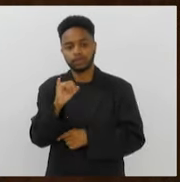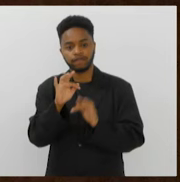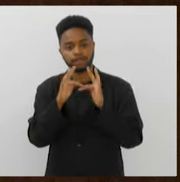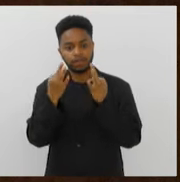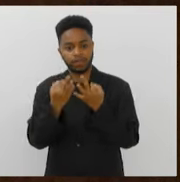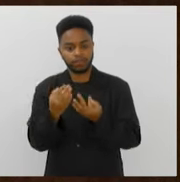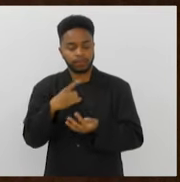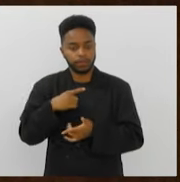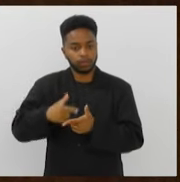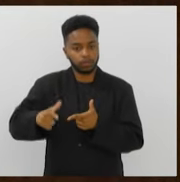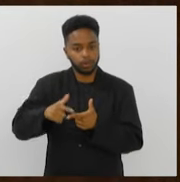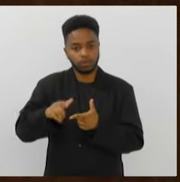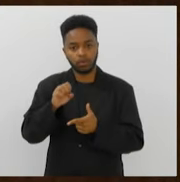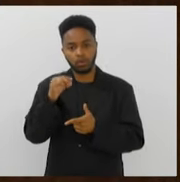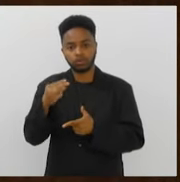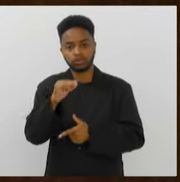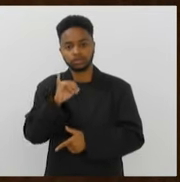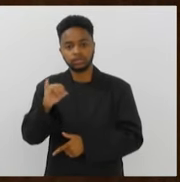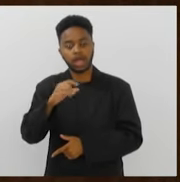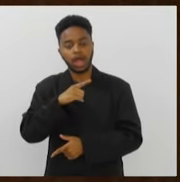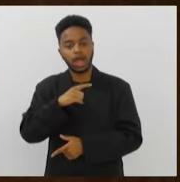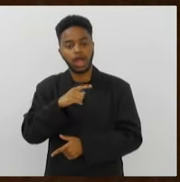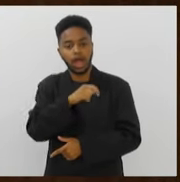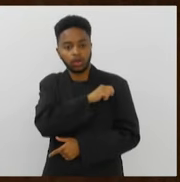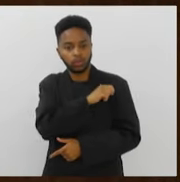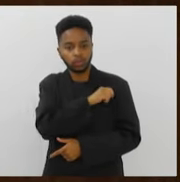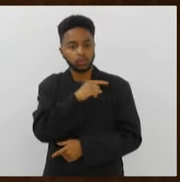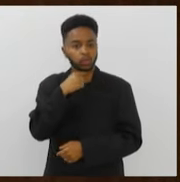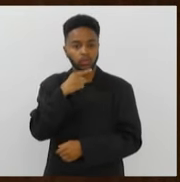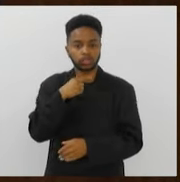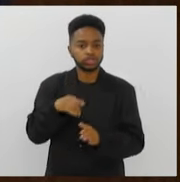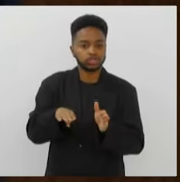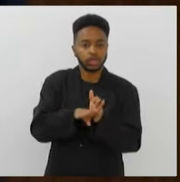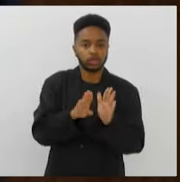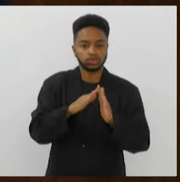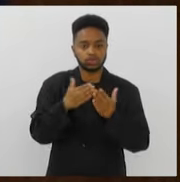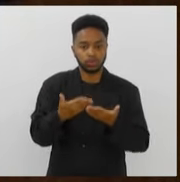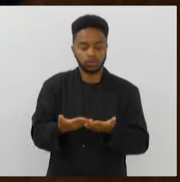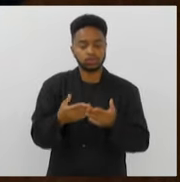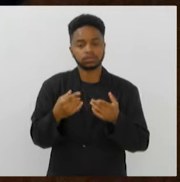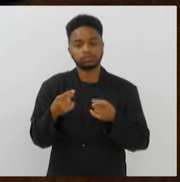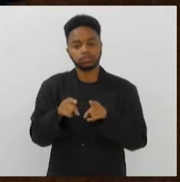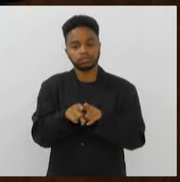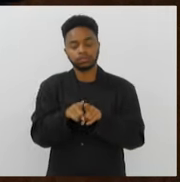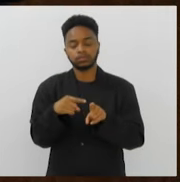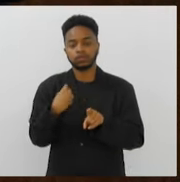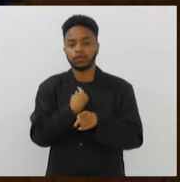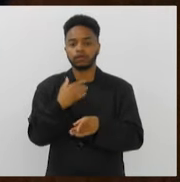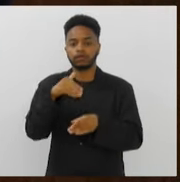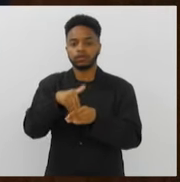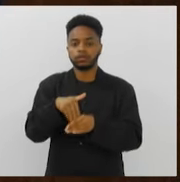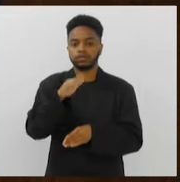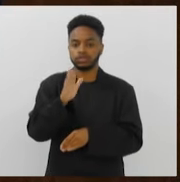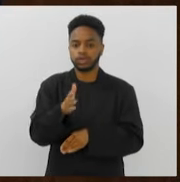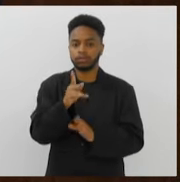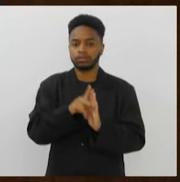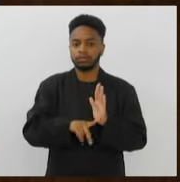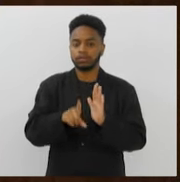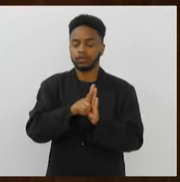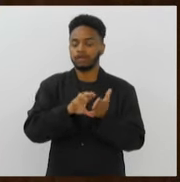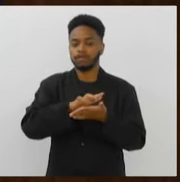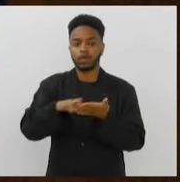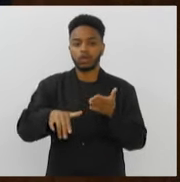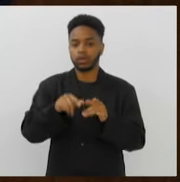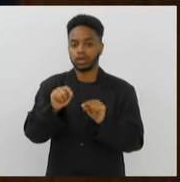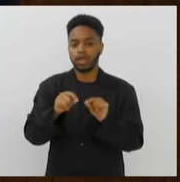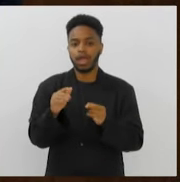problemas, se o aluno está com problemas de deslocamento à escola, e em muitos casos nós já votamos aqui projetos de